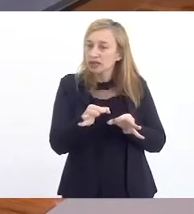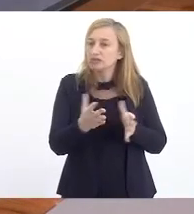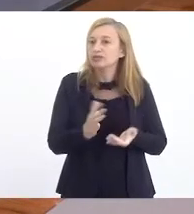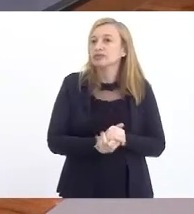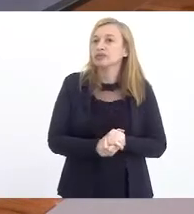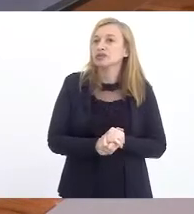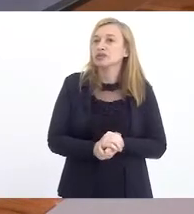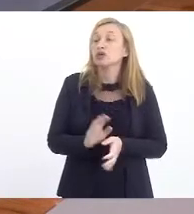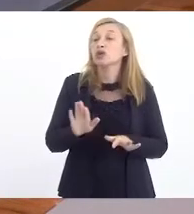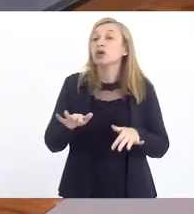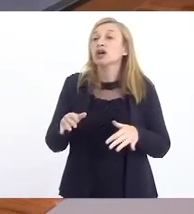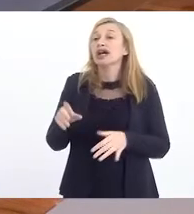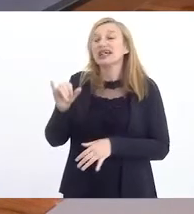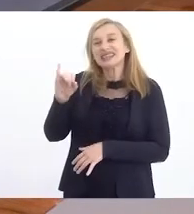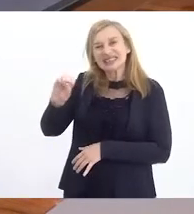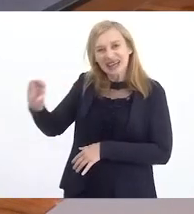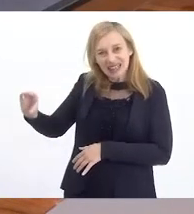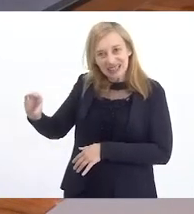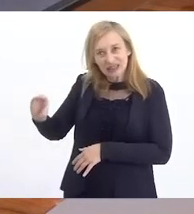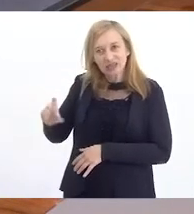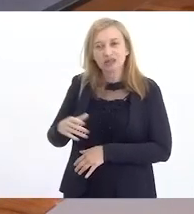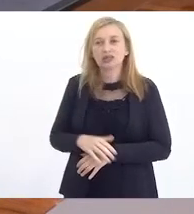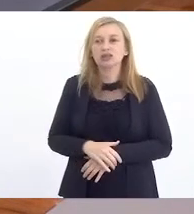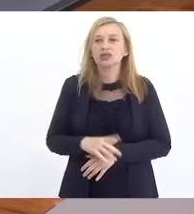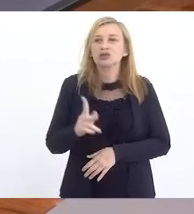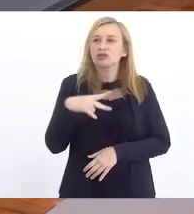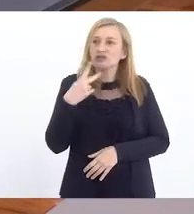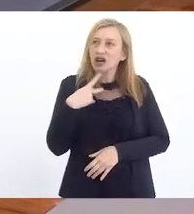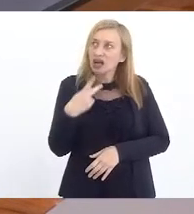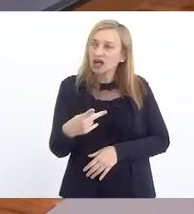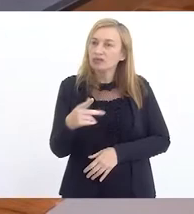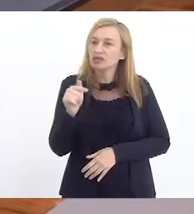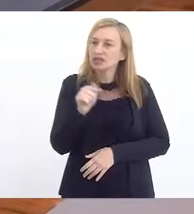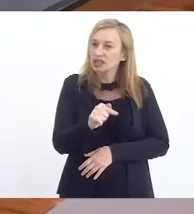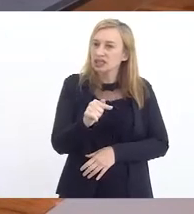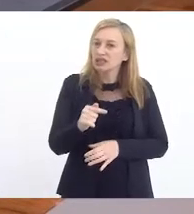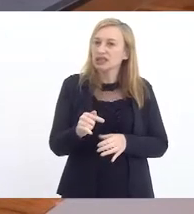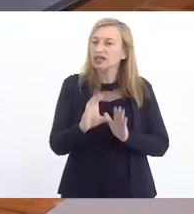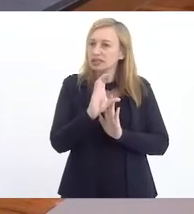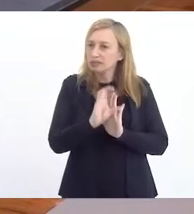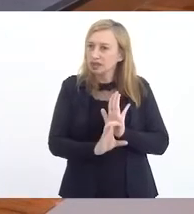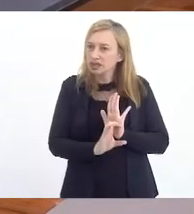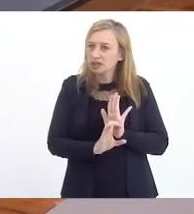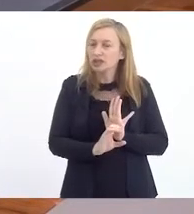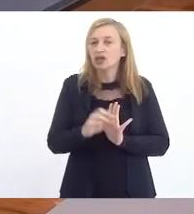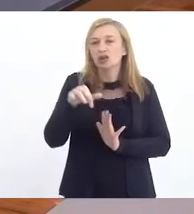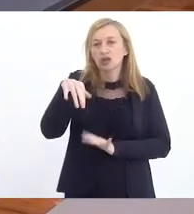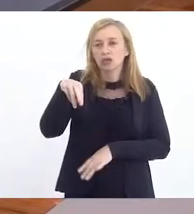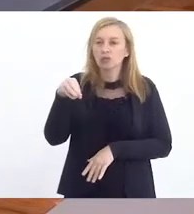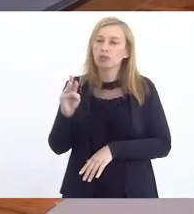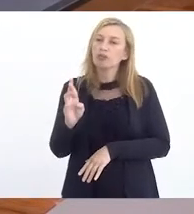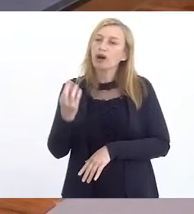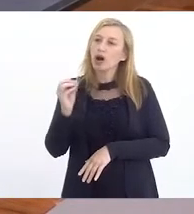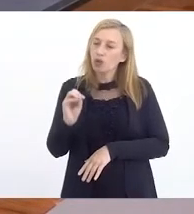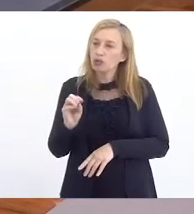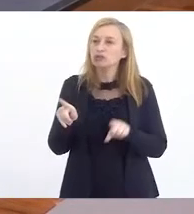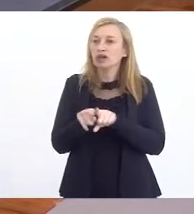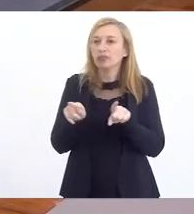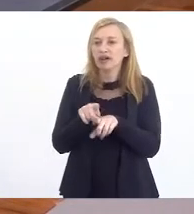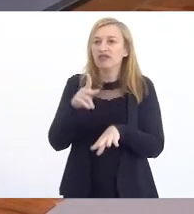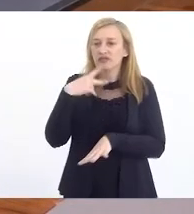ao Isaac, quando a gente fala aqui nas emendas, né, e o Mauro também citou,